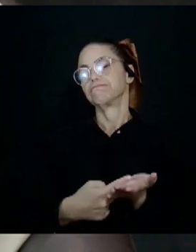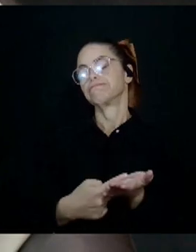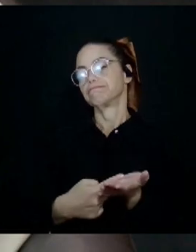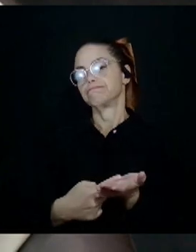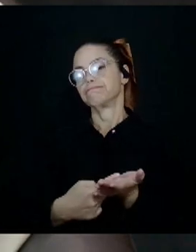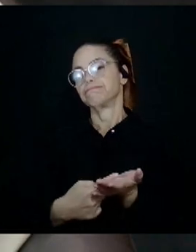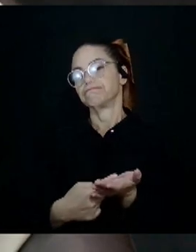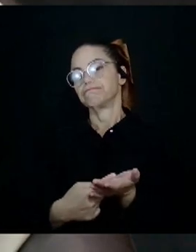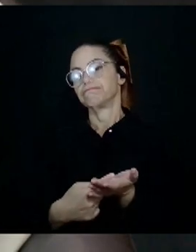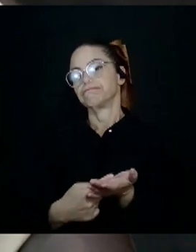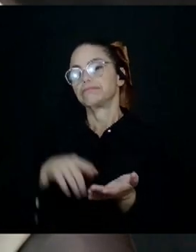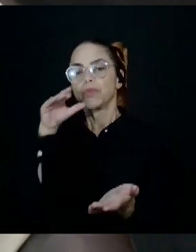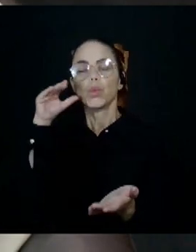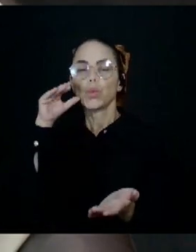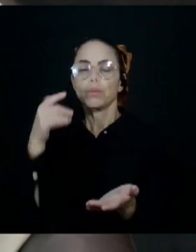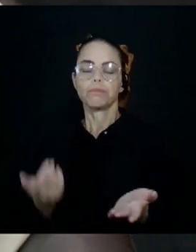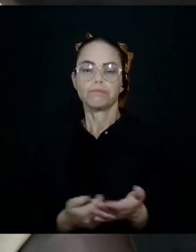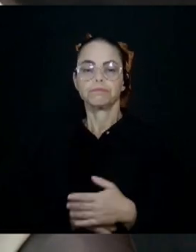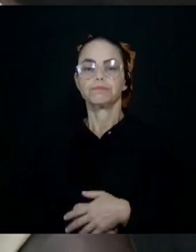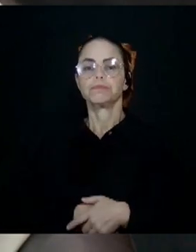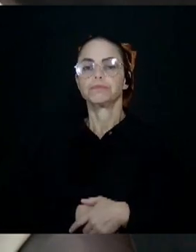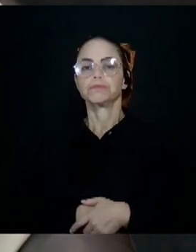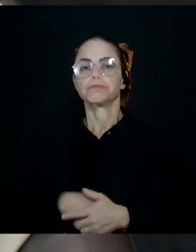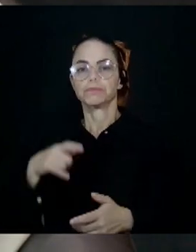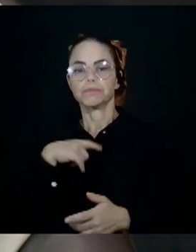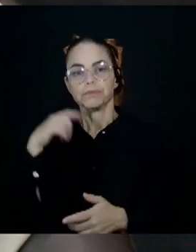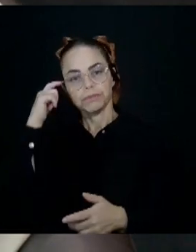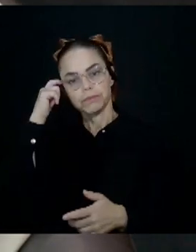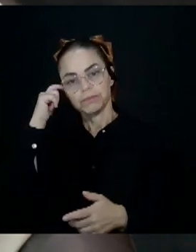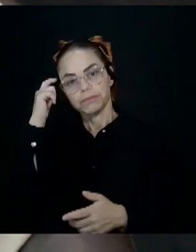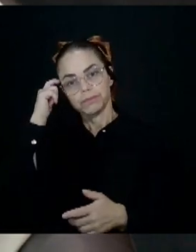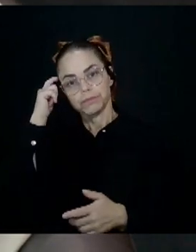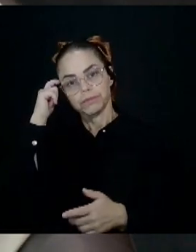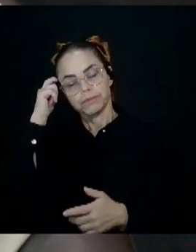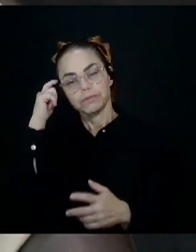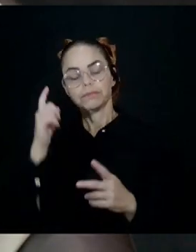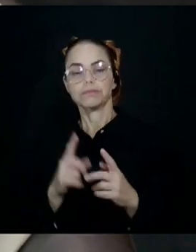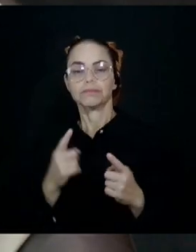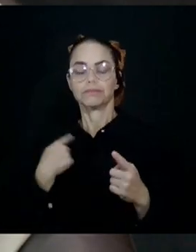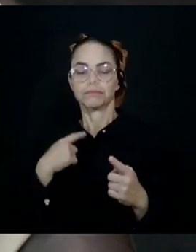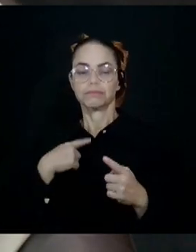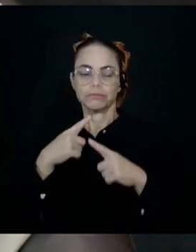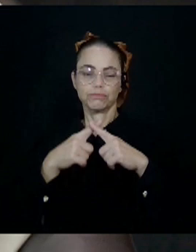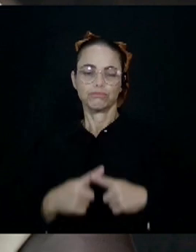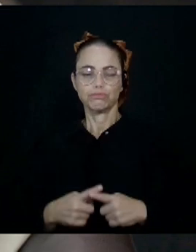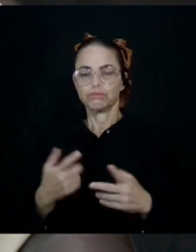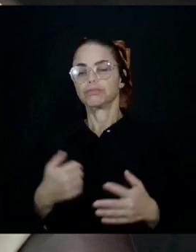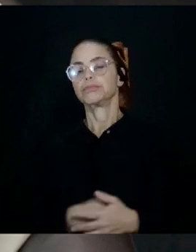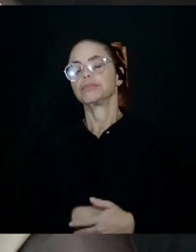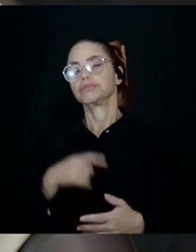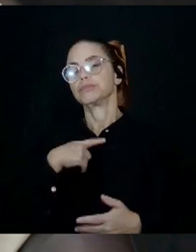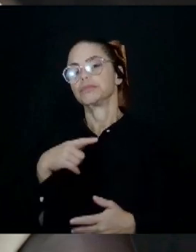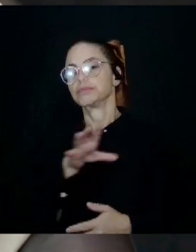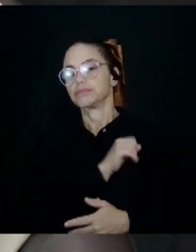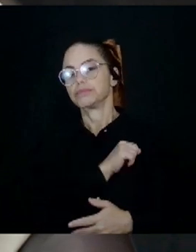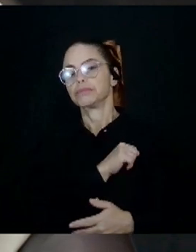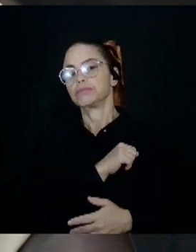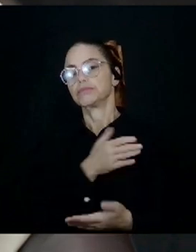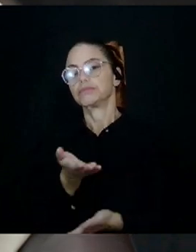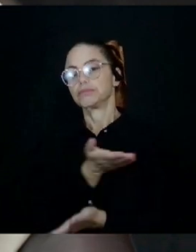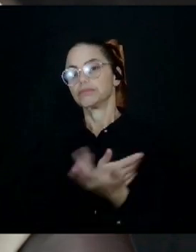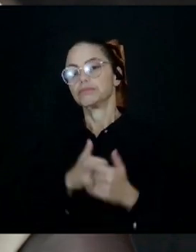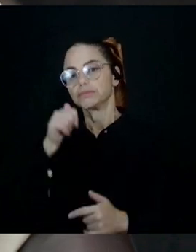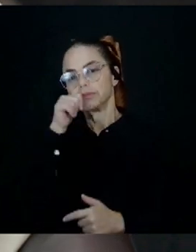sempre, assim, existe a questão da rivalidade feminina, mas também existe muito amor entre as Sim. mulheres, né, assim, de esse